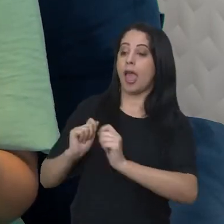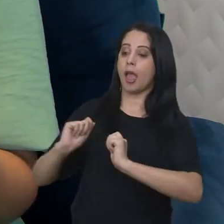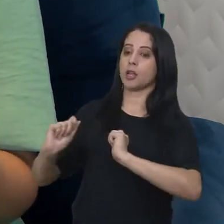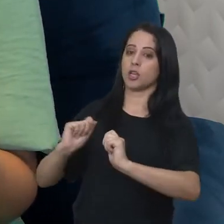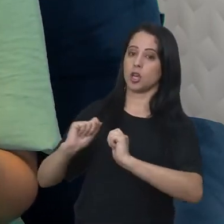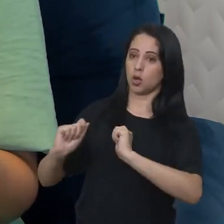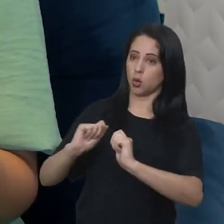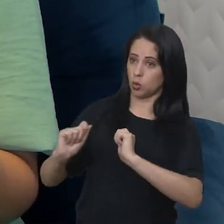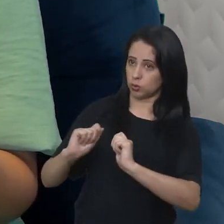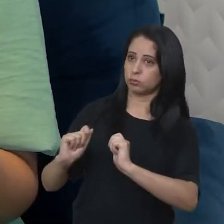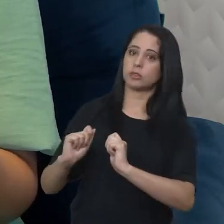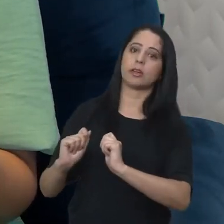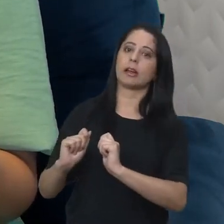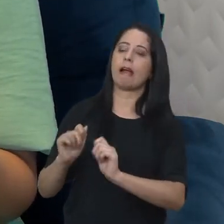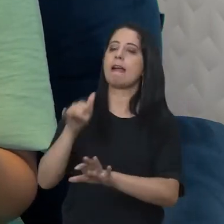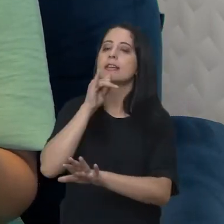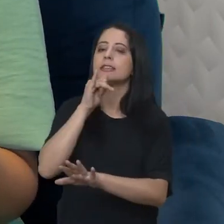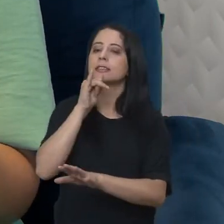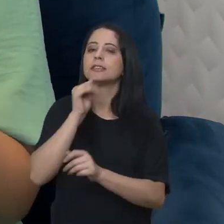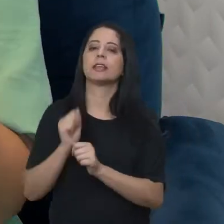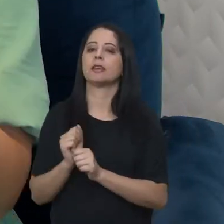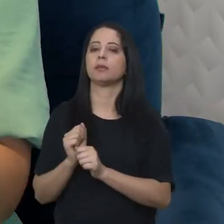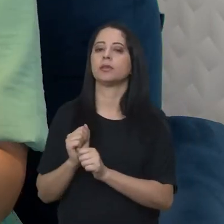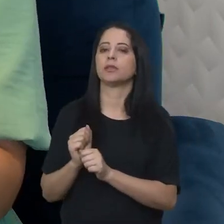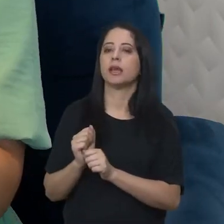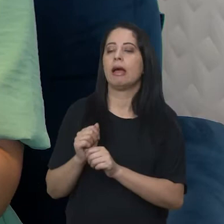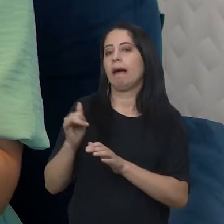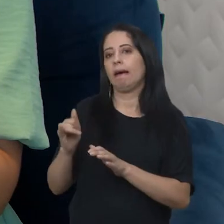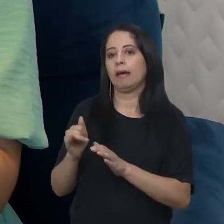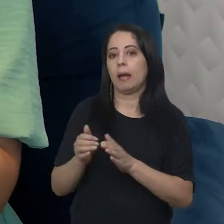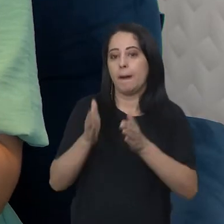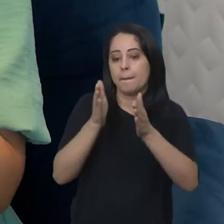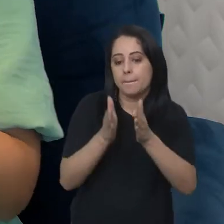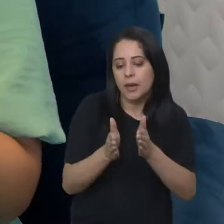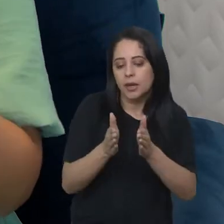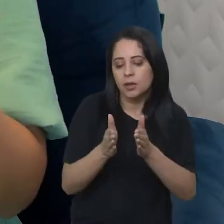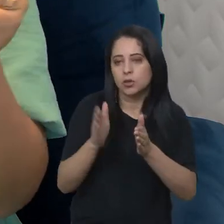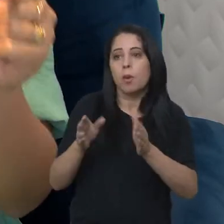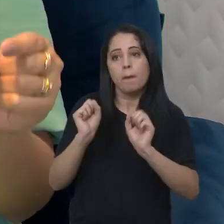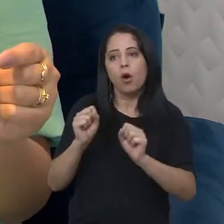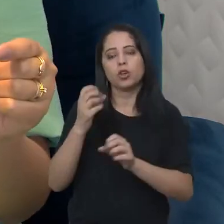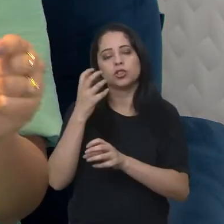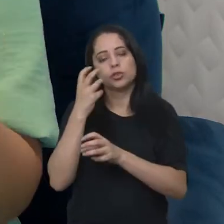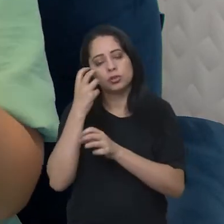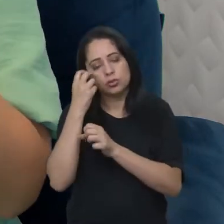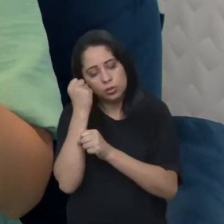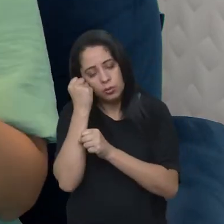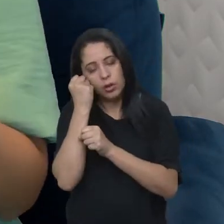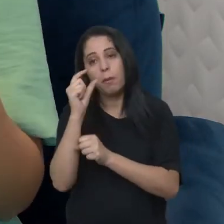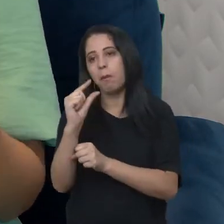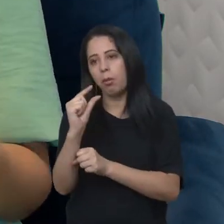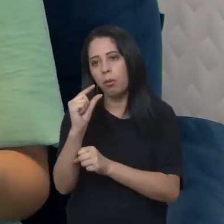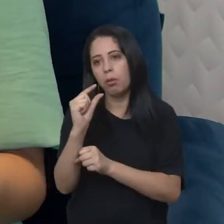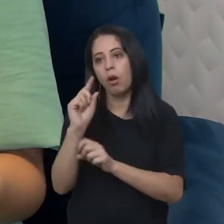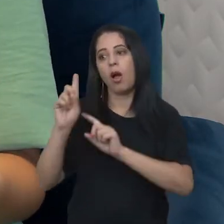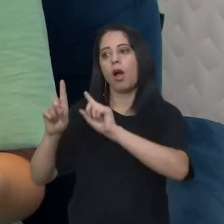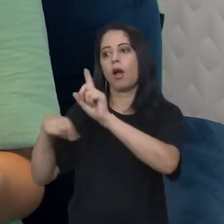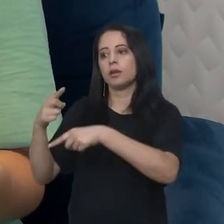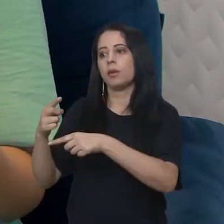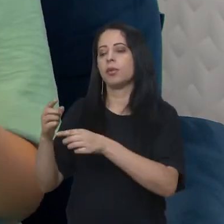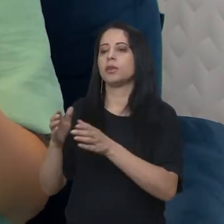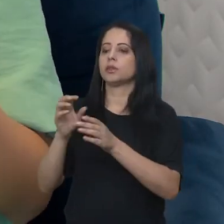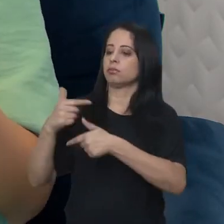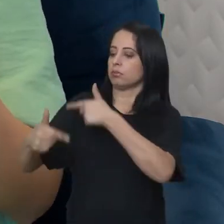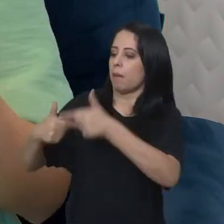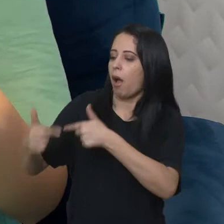também colocar na rotina desse paciente, por exemplo, alguns períodos que ele consiga ter alguns cochilos, porque isso vai ser muito reparador